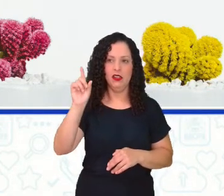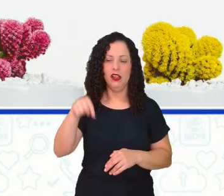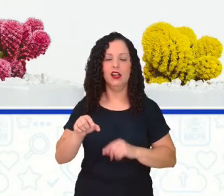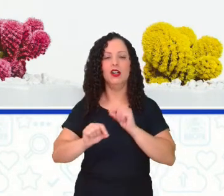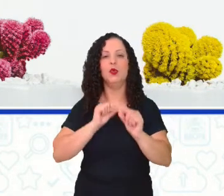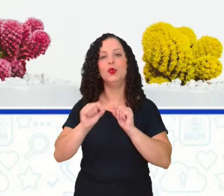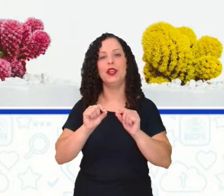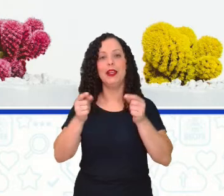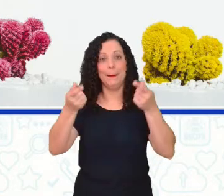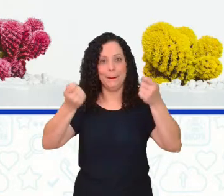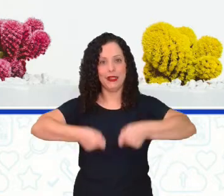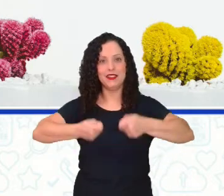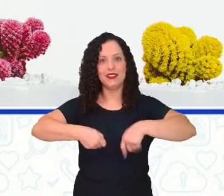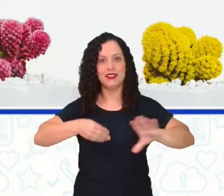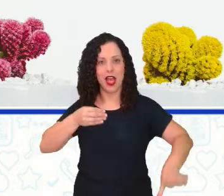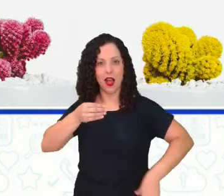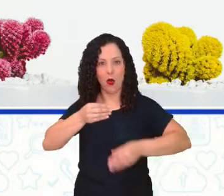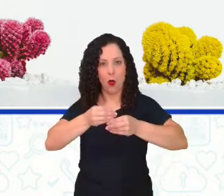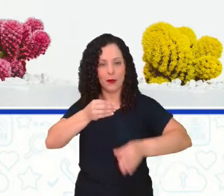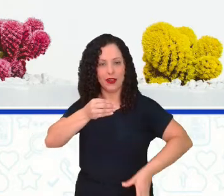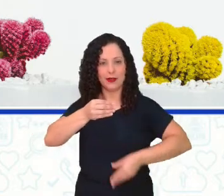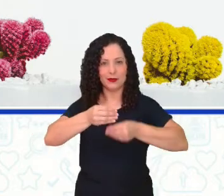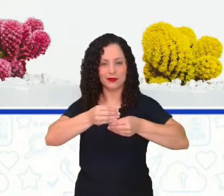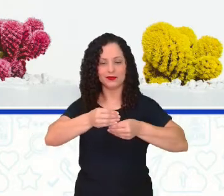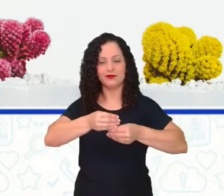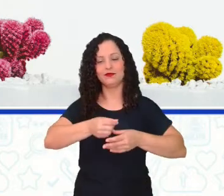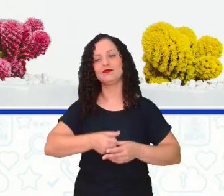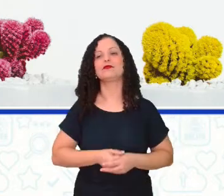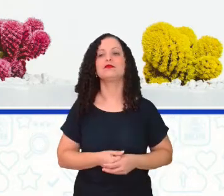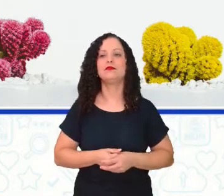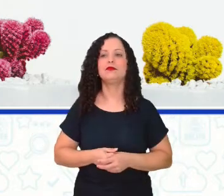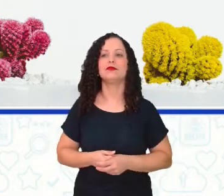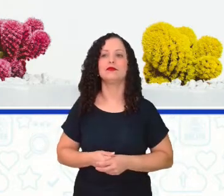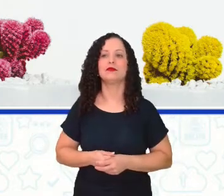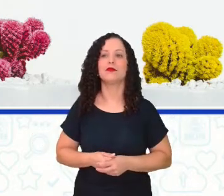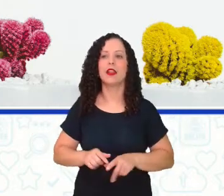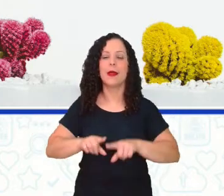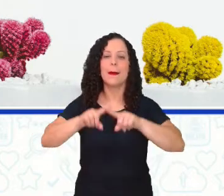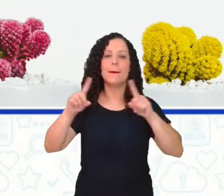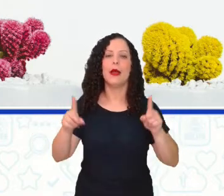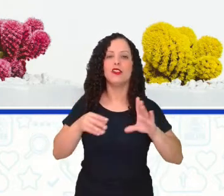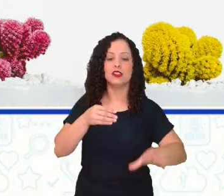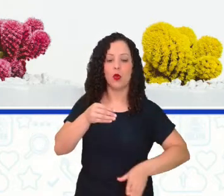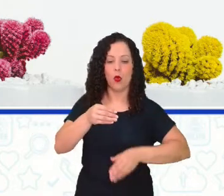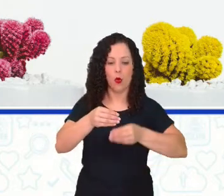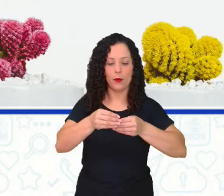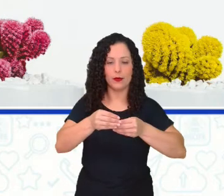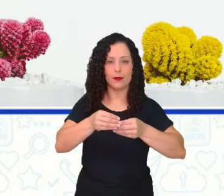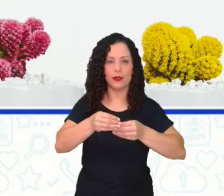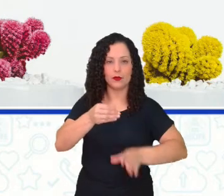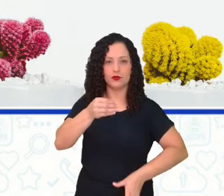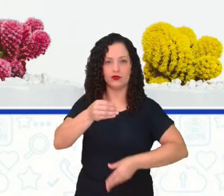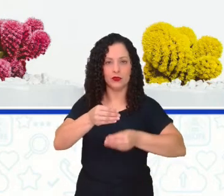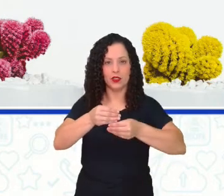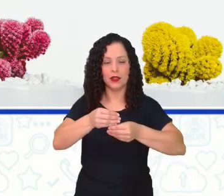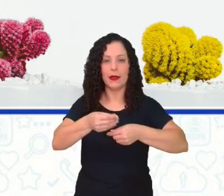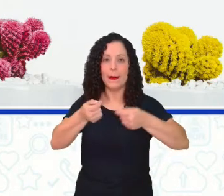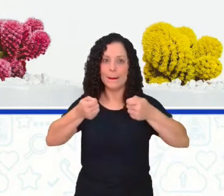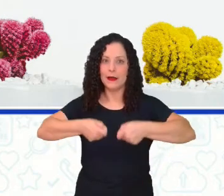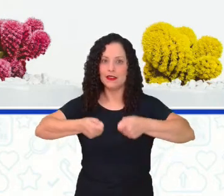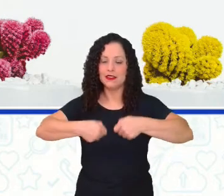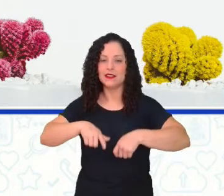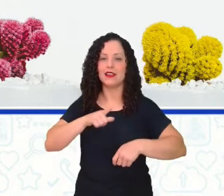de complemento da ideia e da ação, mas esse complemento precisa vir com uma